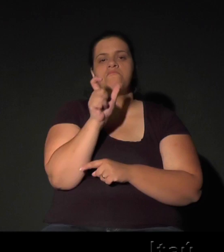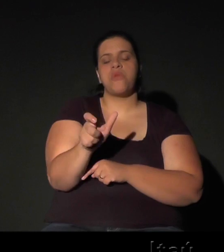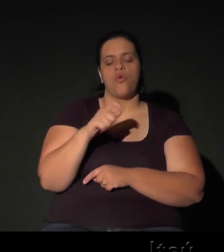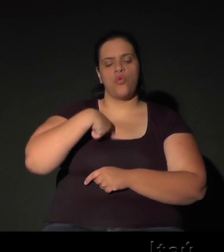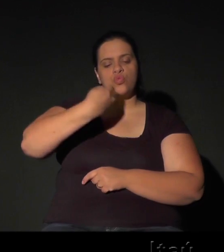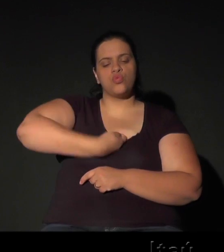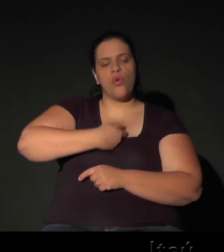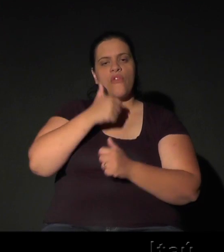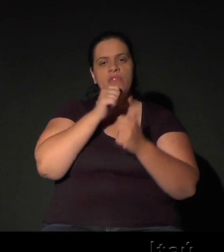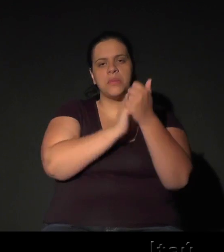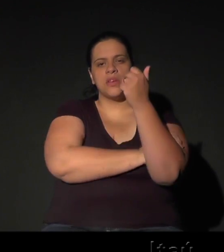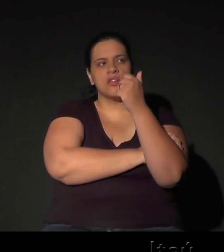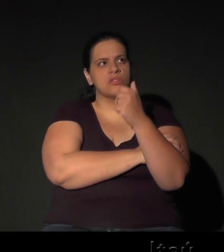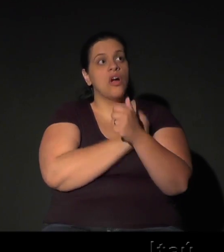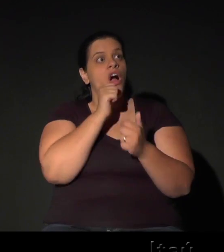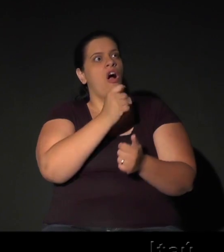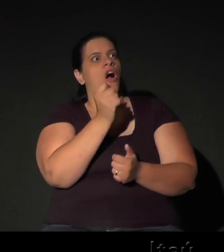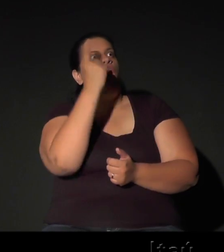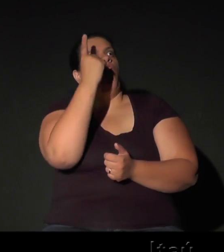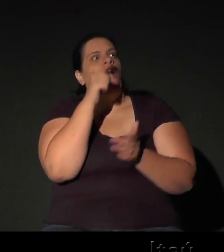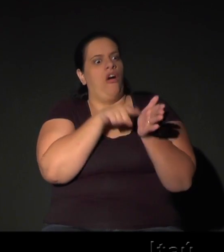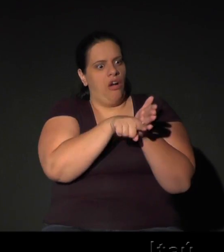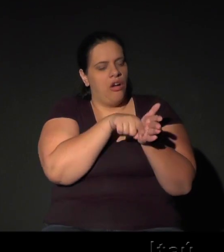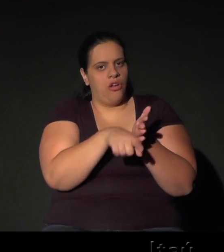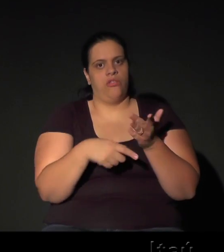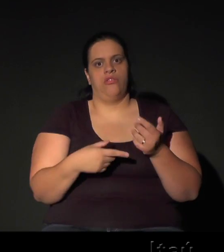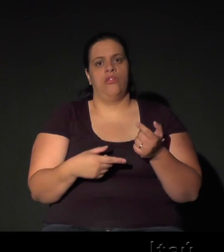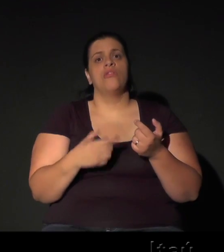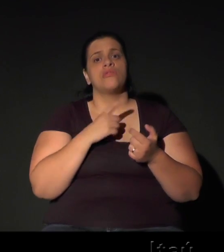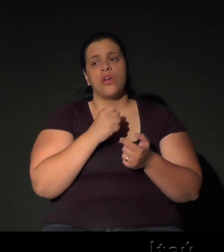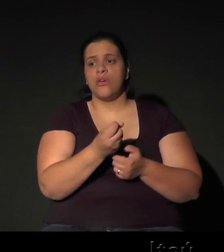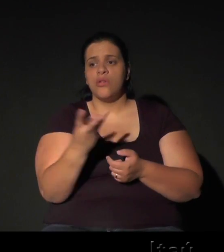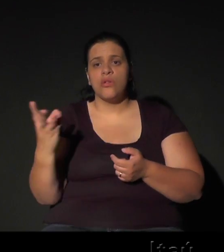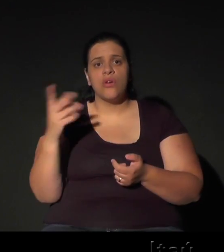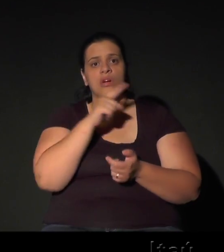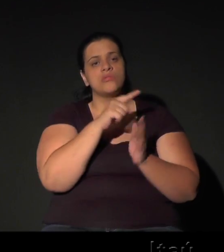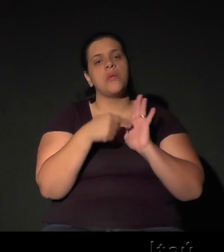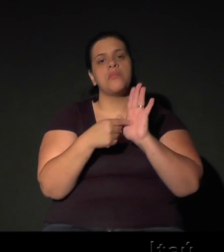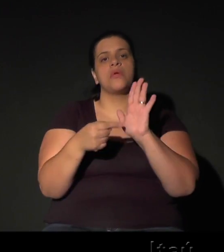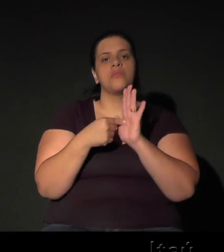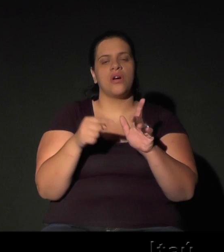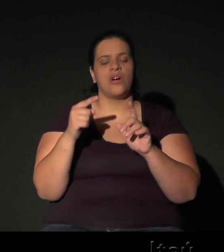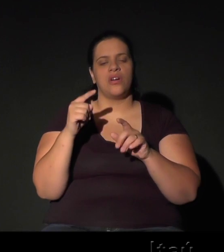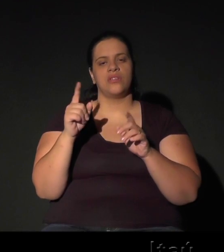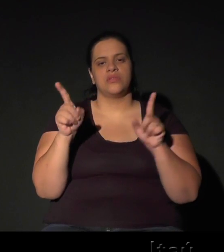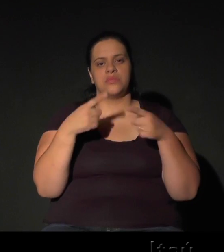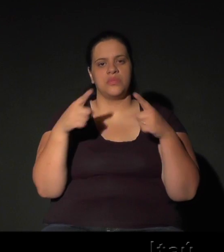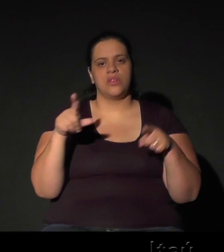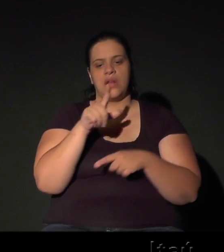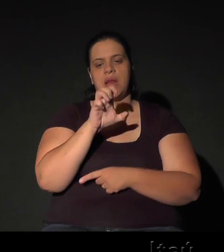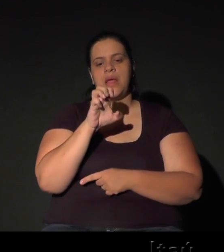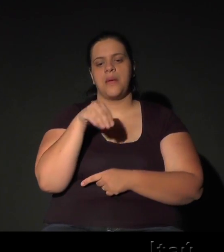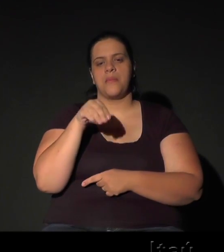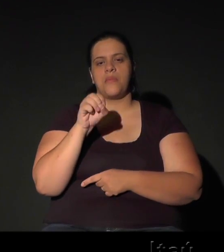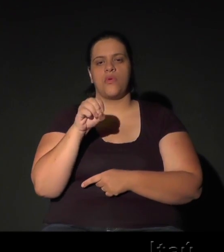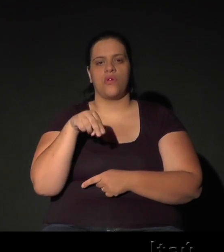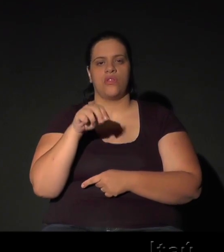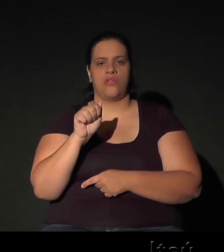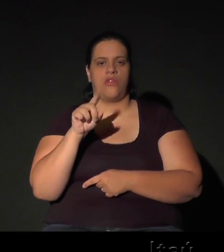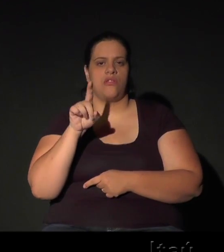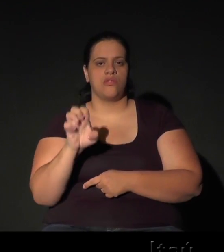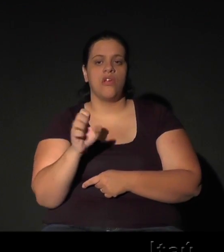feminista quantas meninas foram pesquisar sobre as autoras que ela traz no último clipe do lemoned As